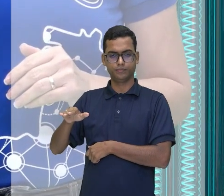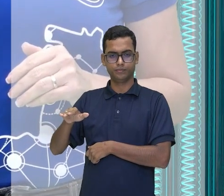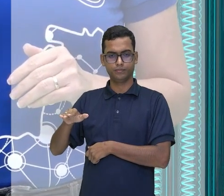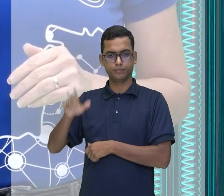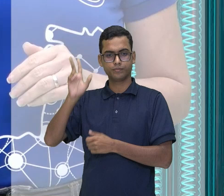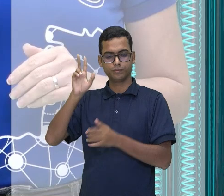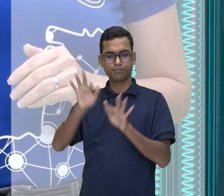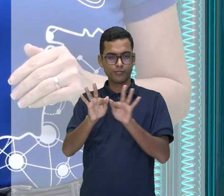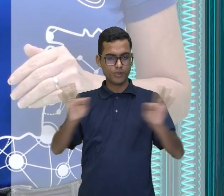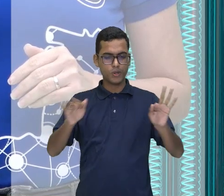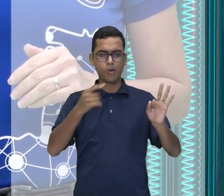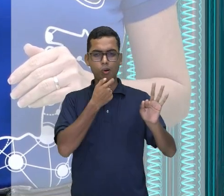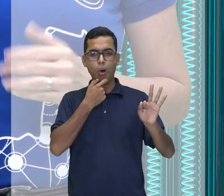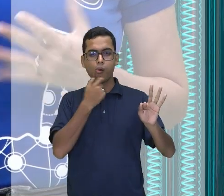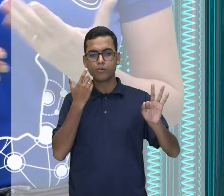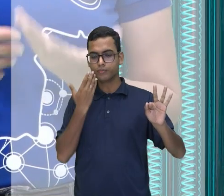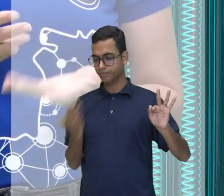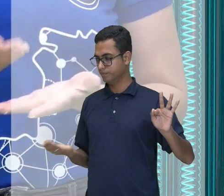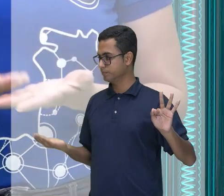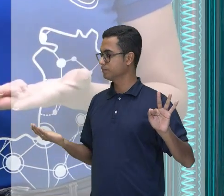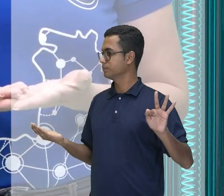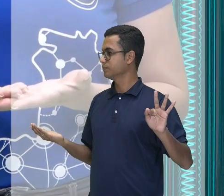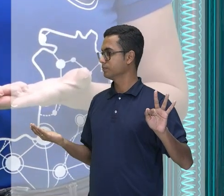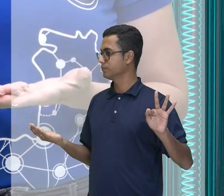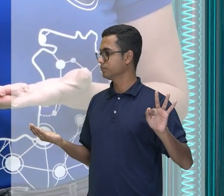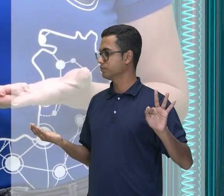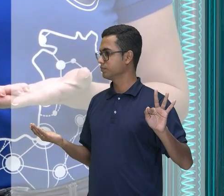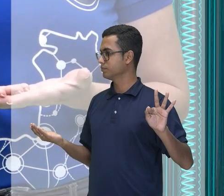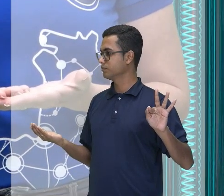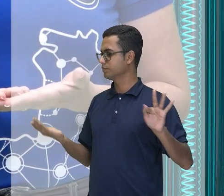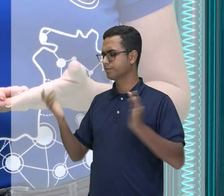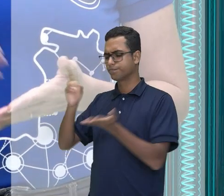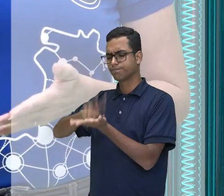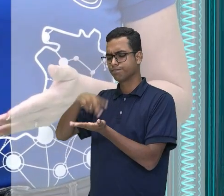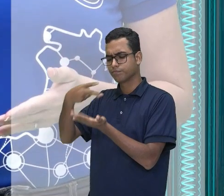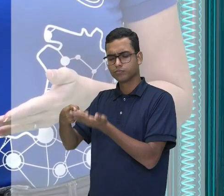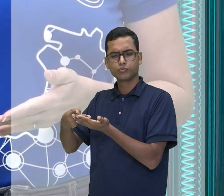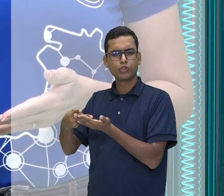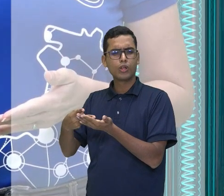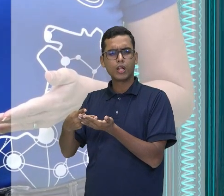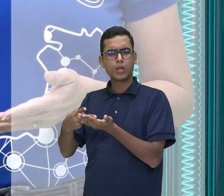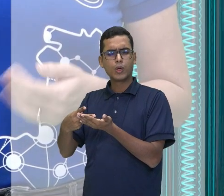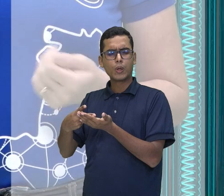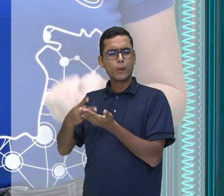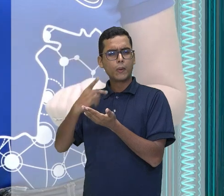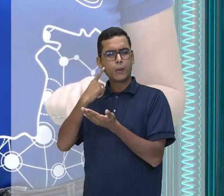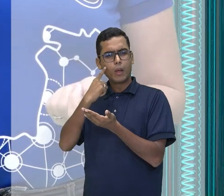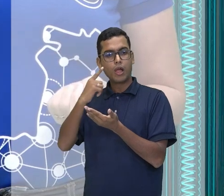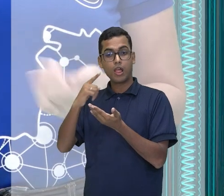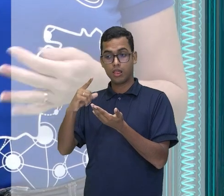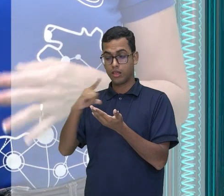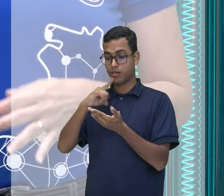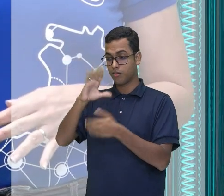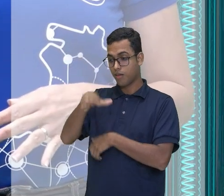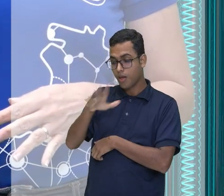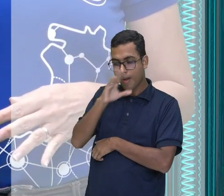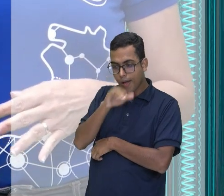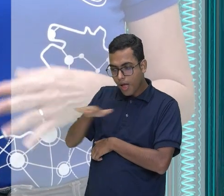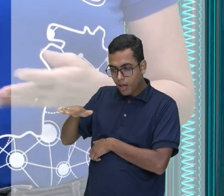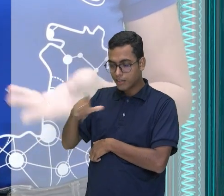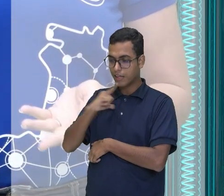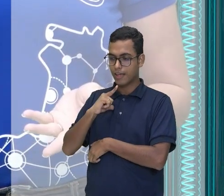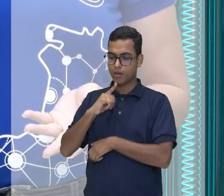para vocês, não é? Qual seria esse vocês? Então, eu tenho as,